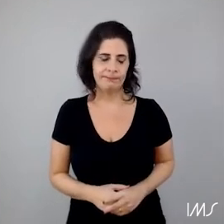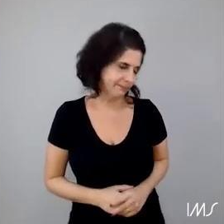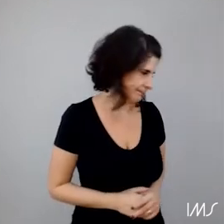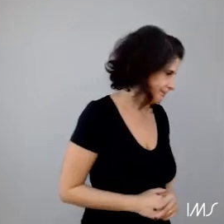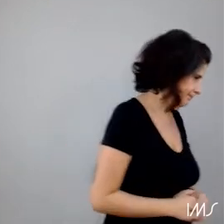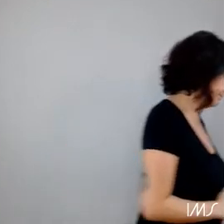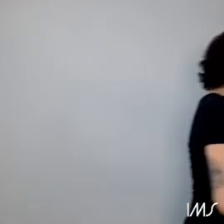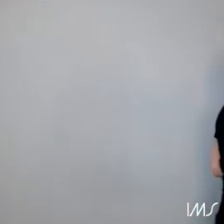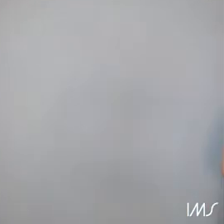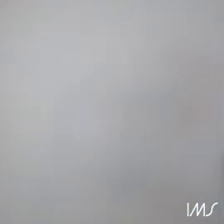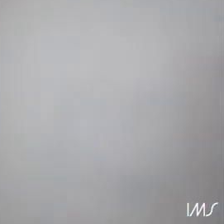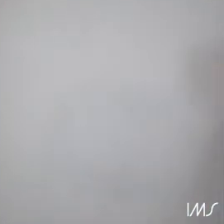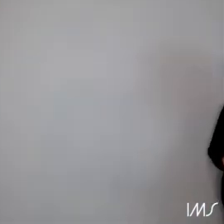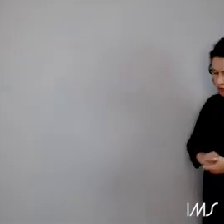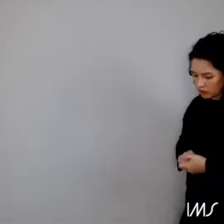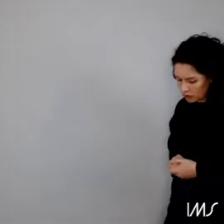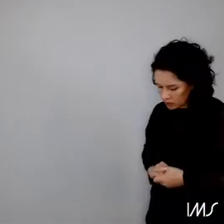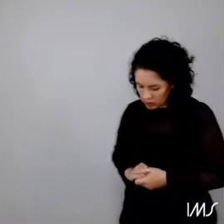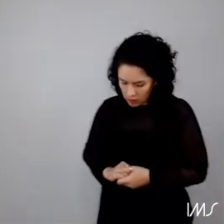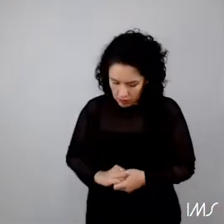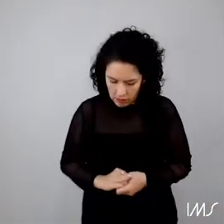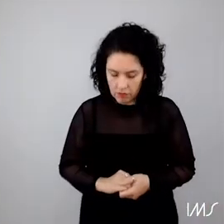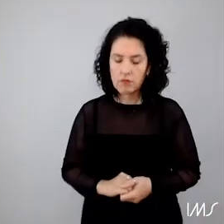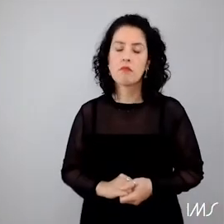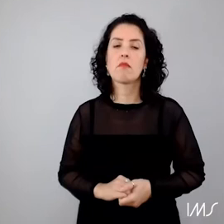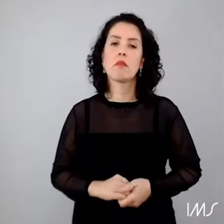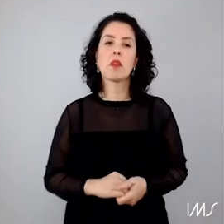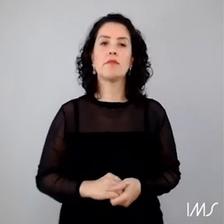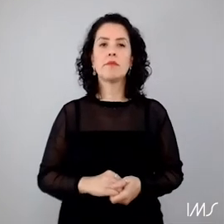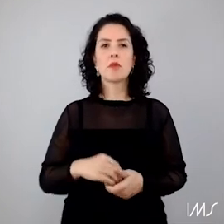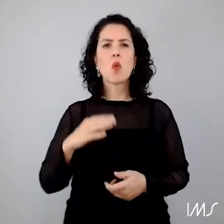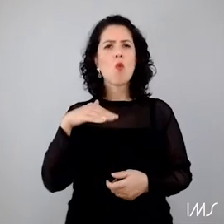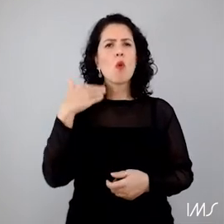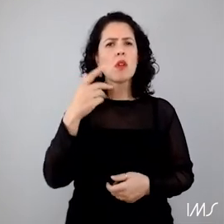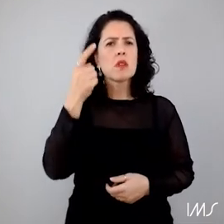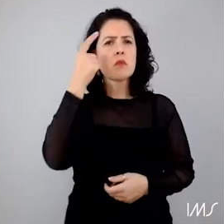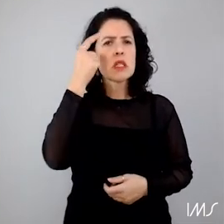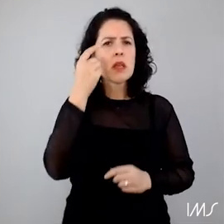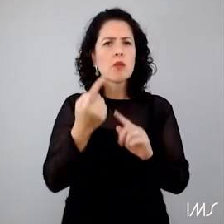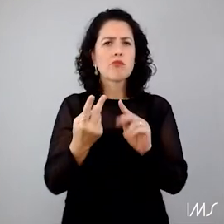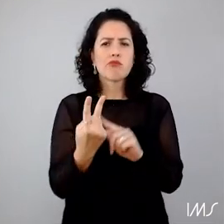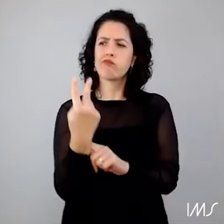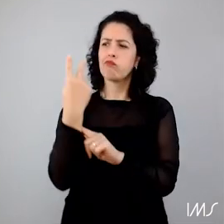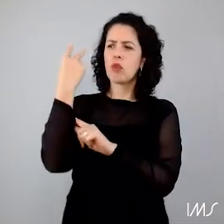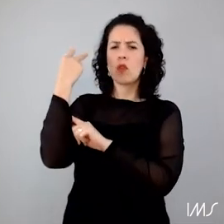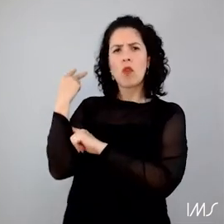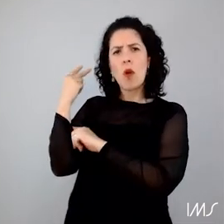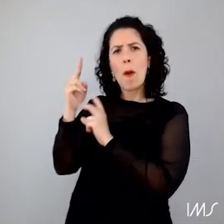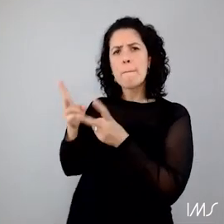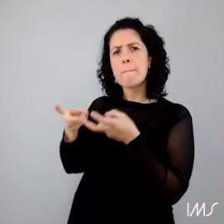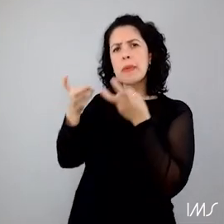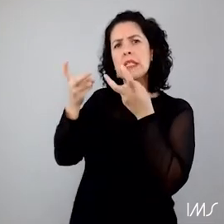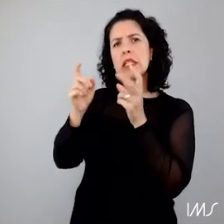nós olhamos retrospectivamente, a gente percebe que, na verdade, há uma grande densidade, né,